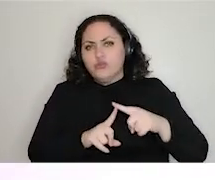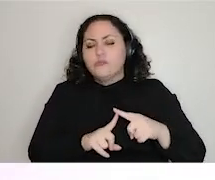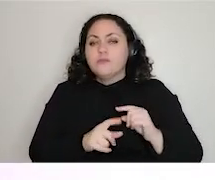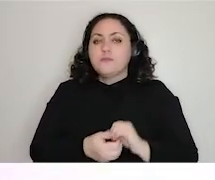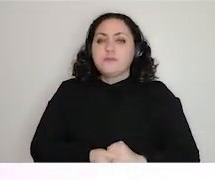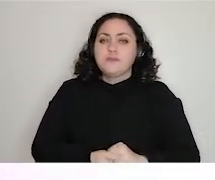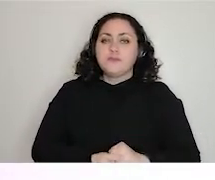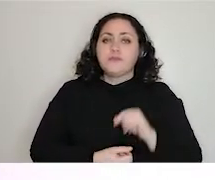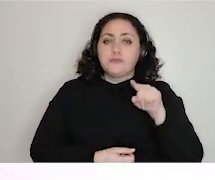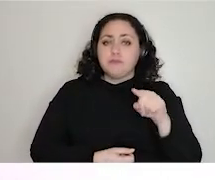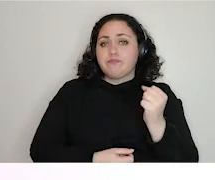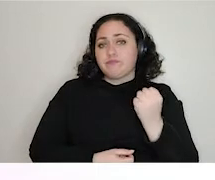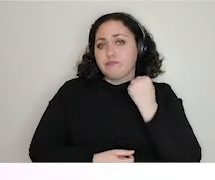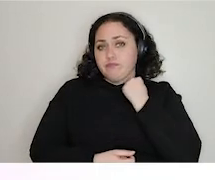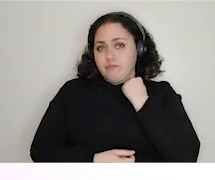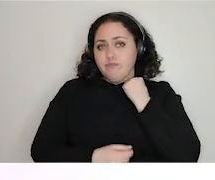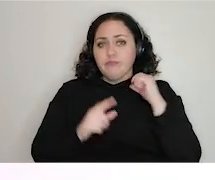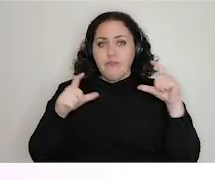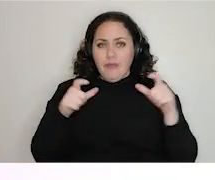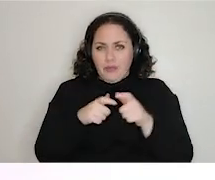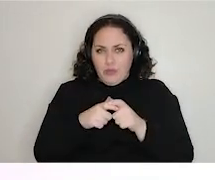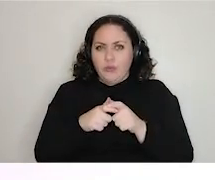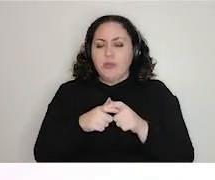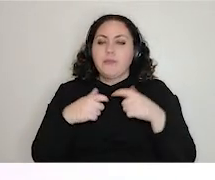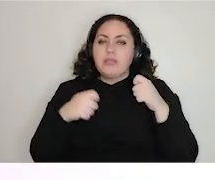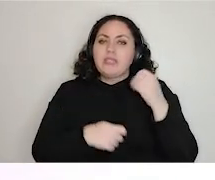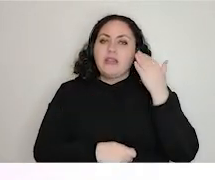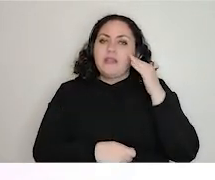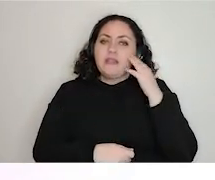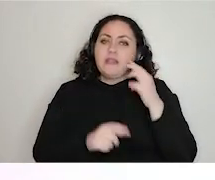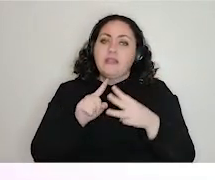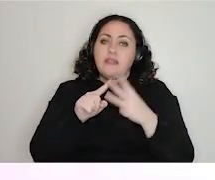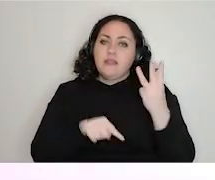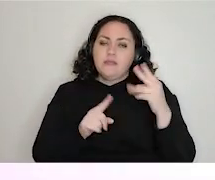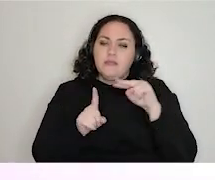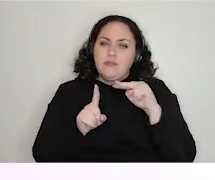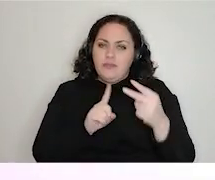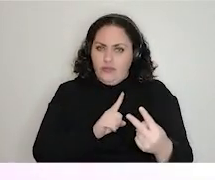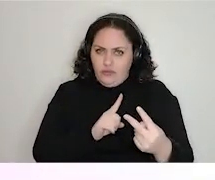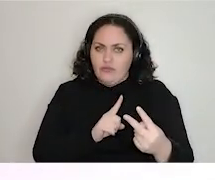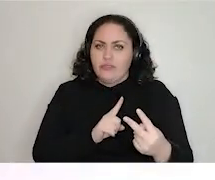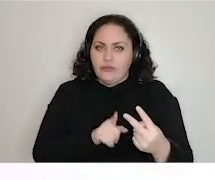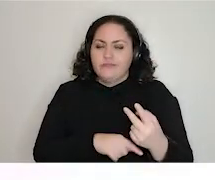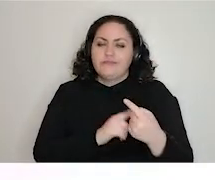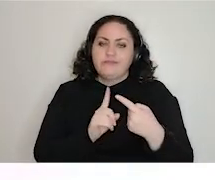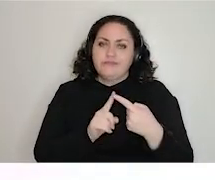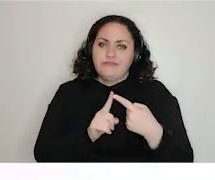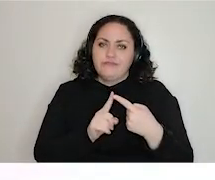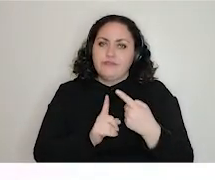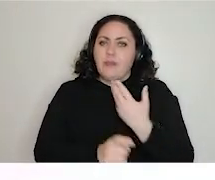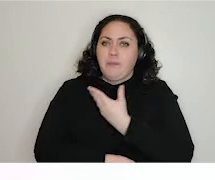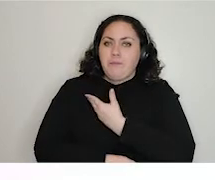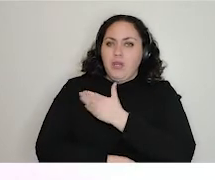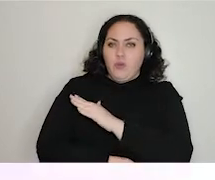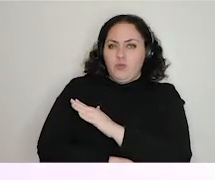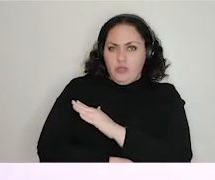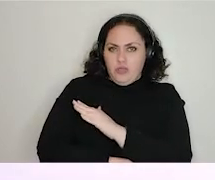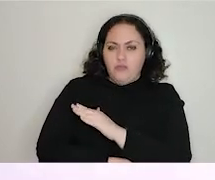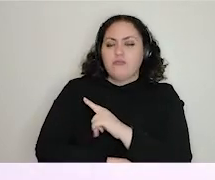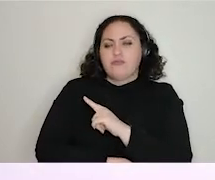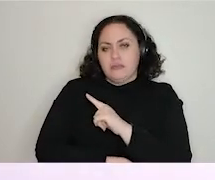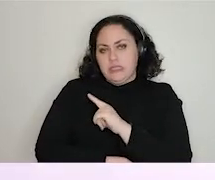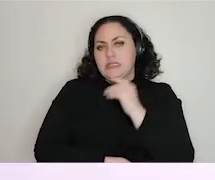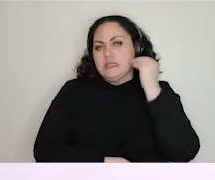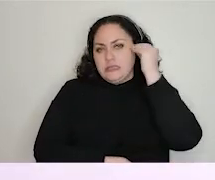estigma. Né? E esse estresse de minoria ele precisa ser entendido a partir de três cenários. Né? Aquele preconceito que a